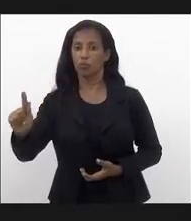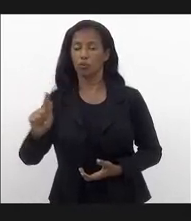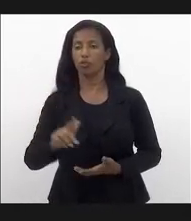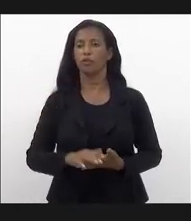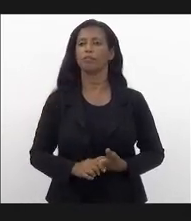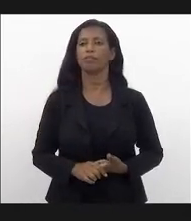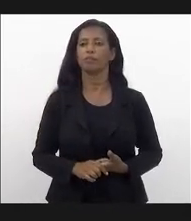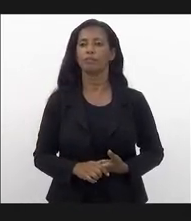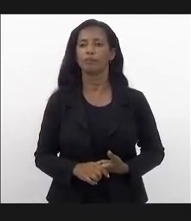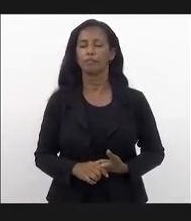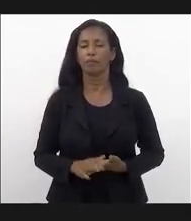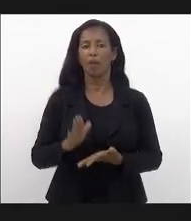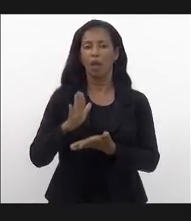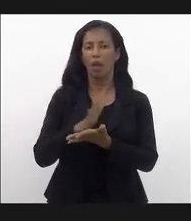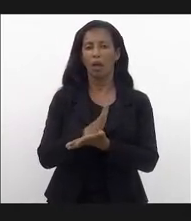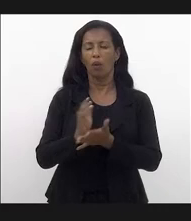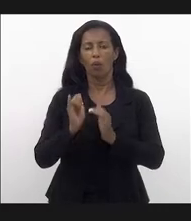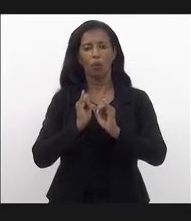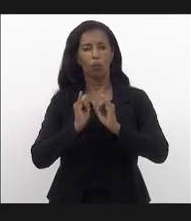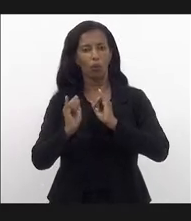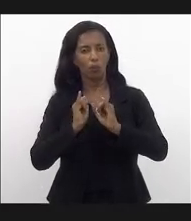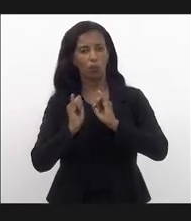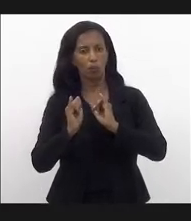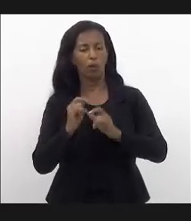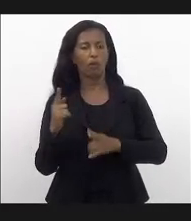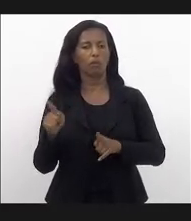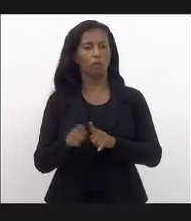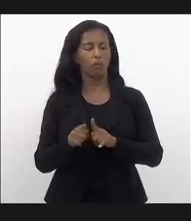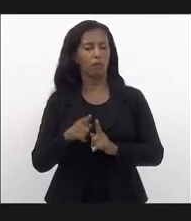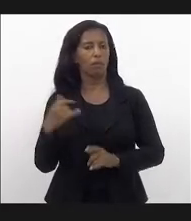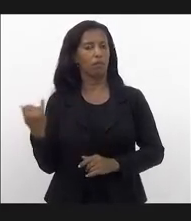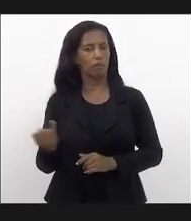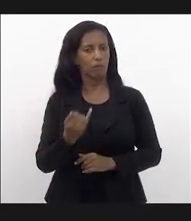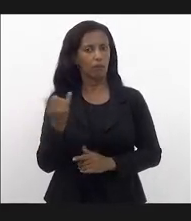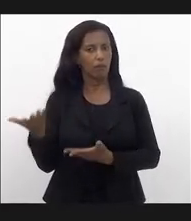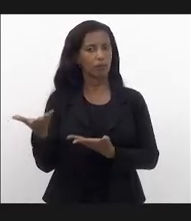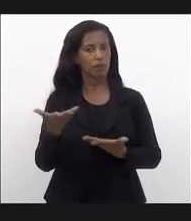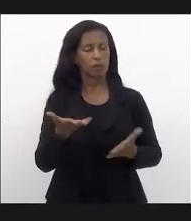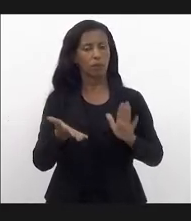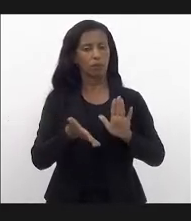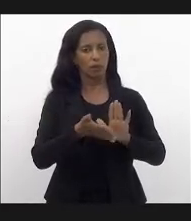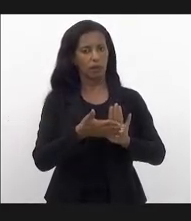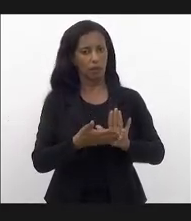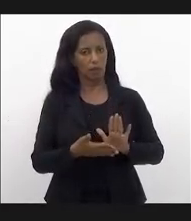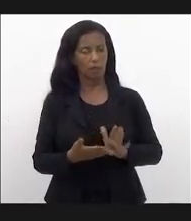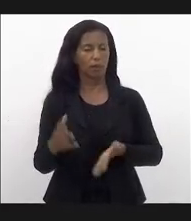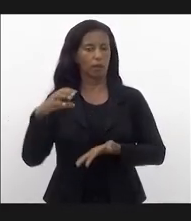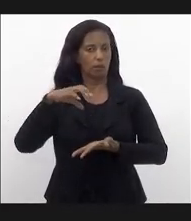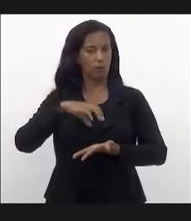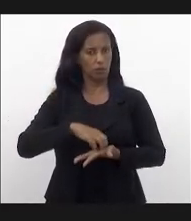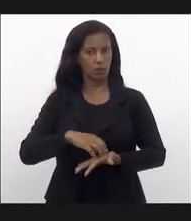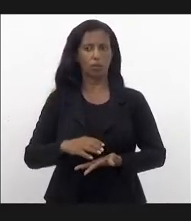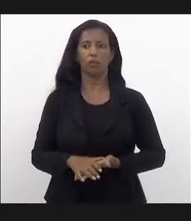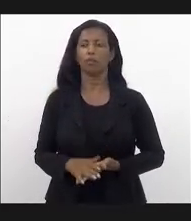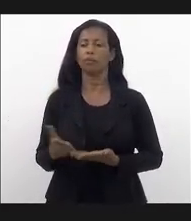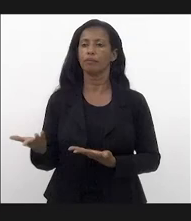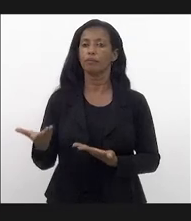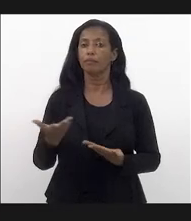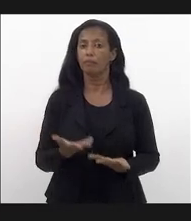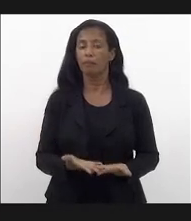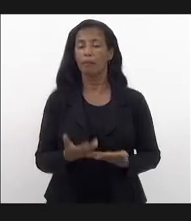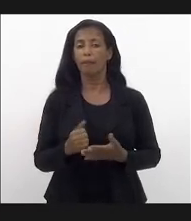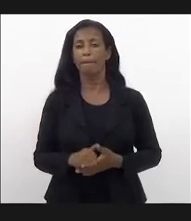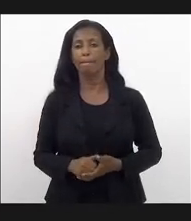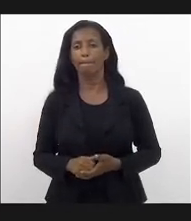5G algumas questões burocráticas que também são demandadas pelo setor então foi